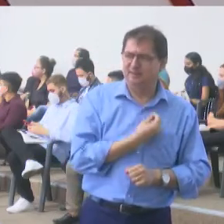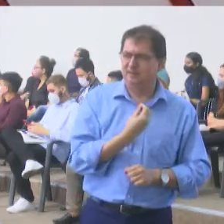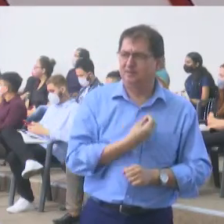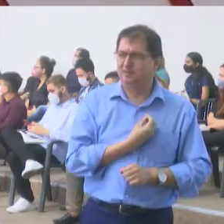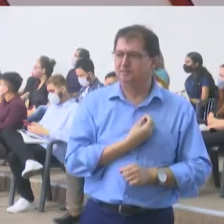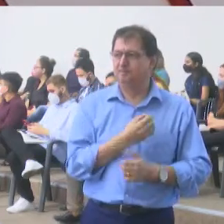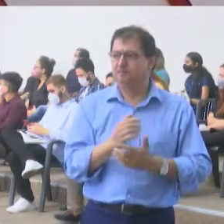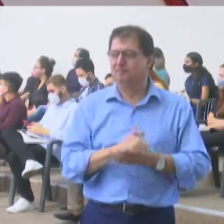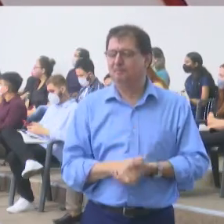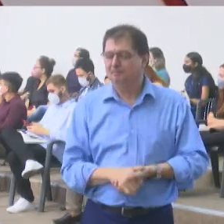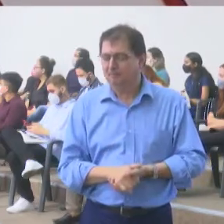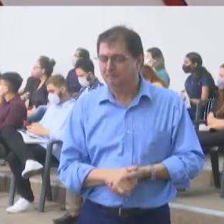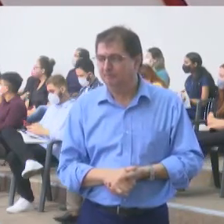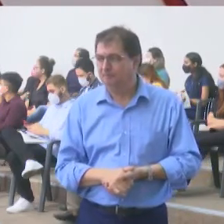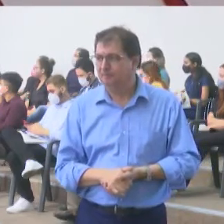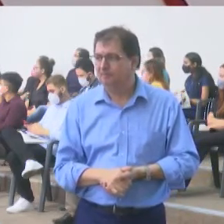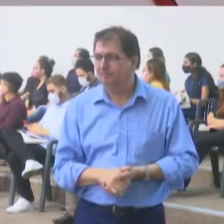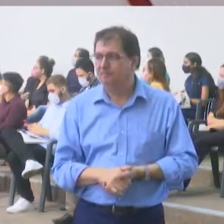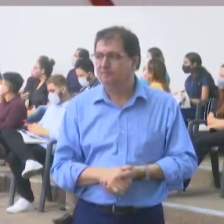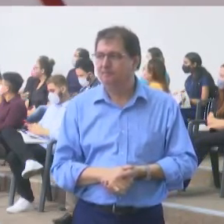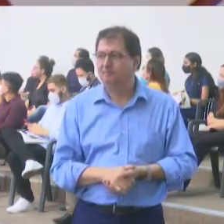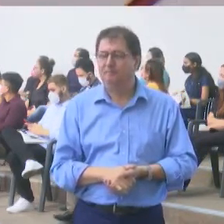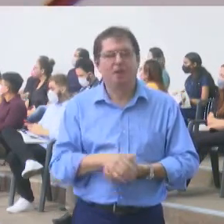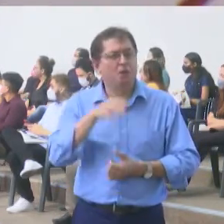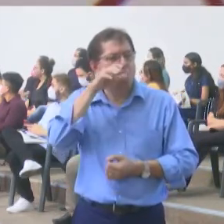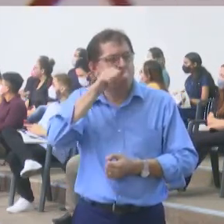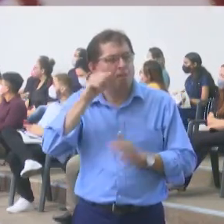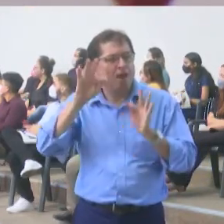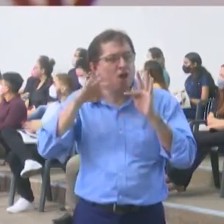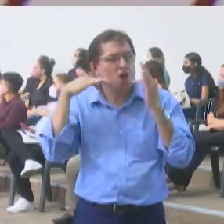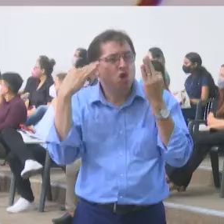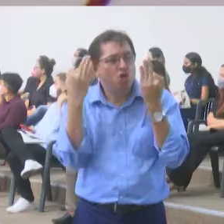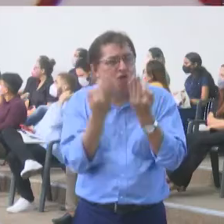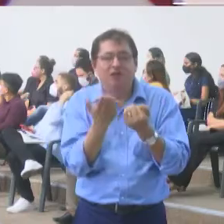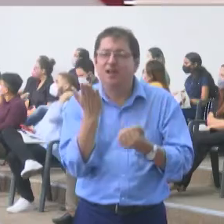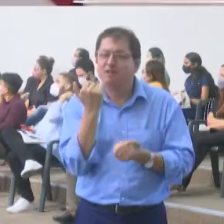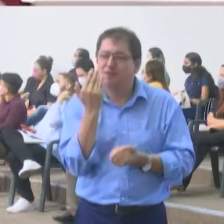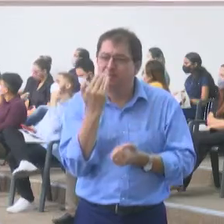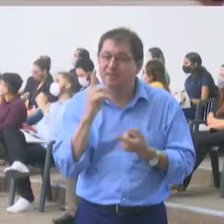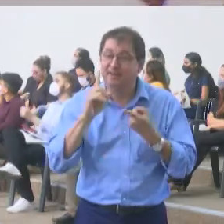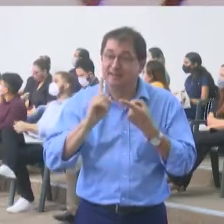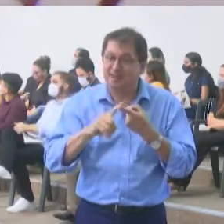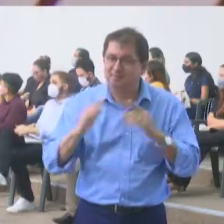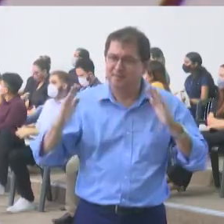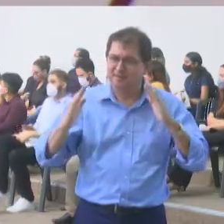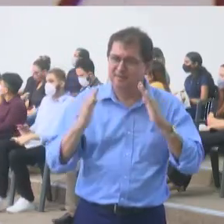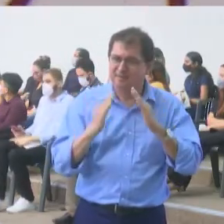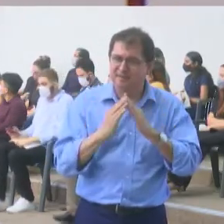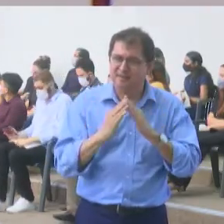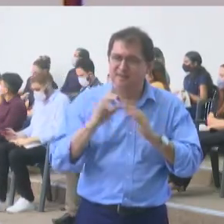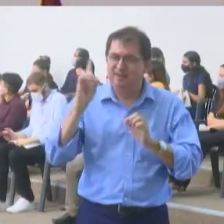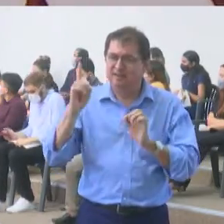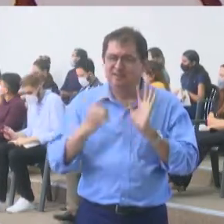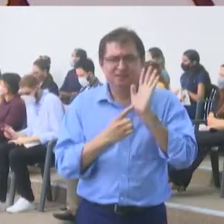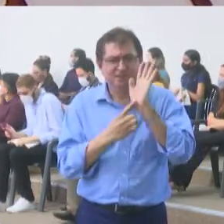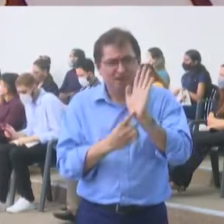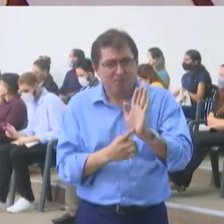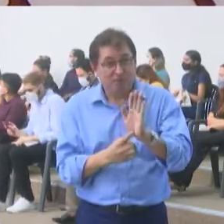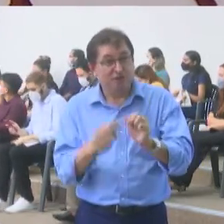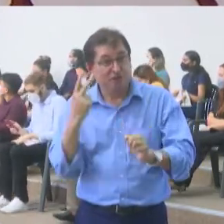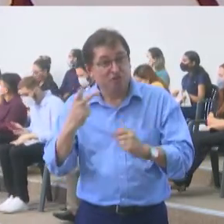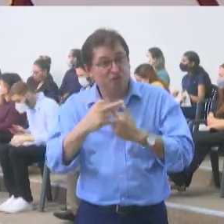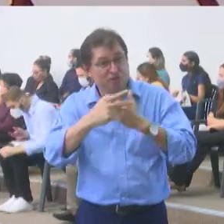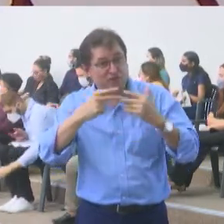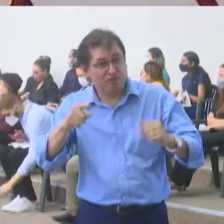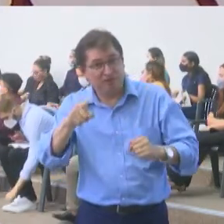dar. Aleluia. Pão e família, alimento e lar. Ele está cuidando, são as duas únicas vezes que o